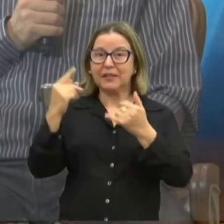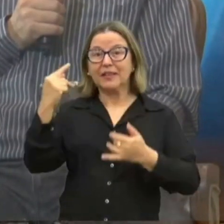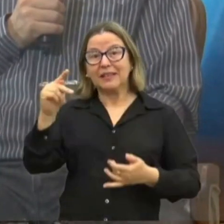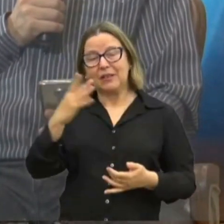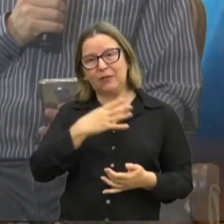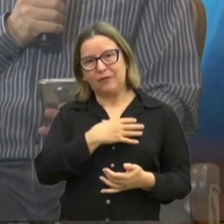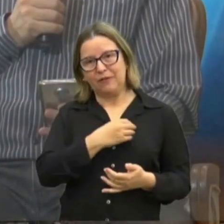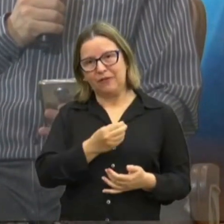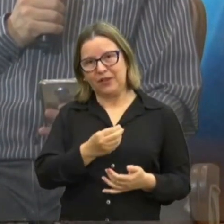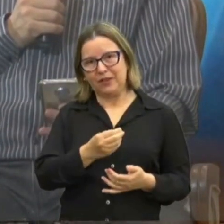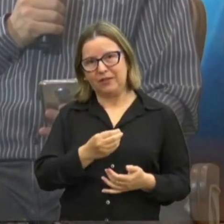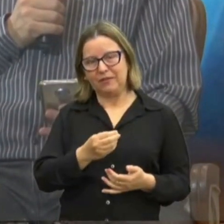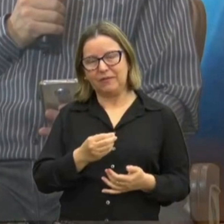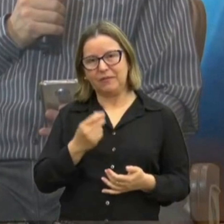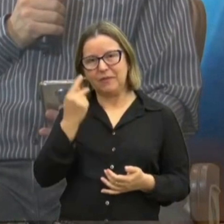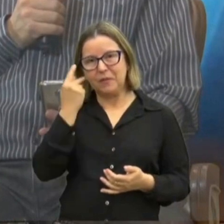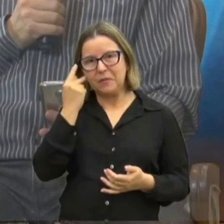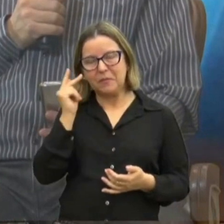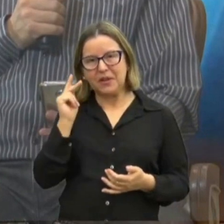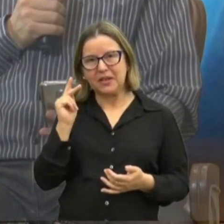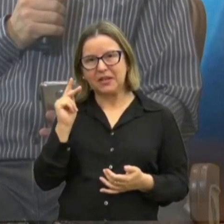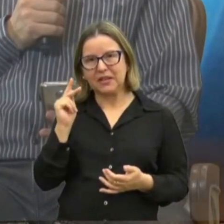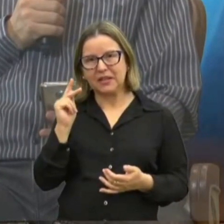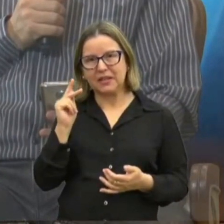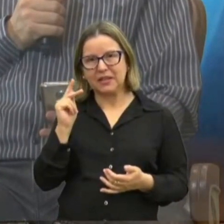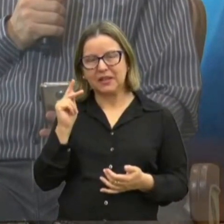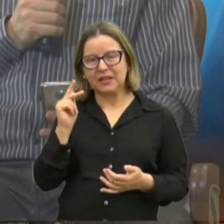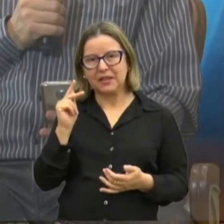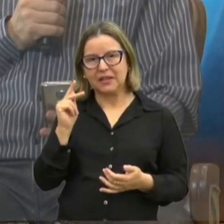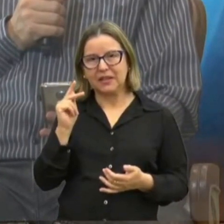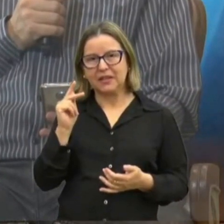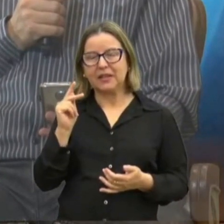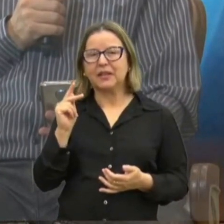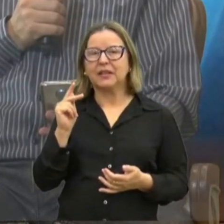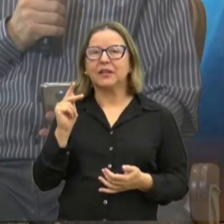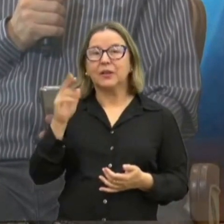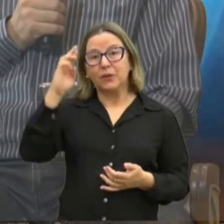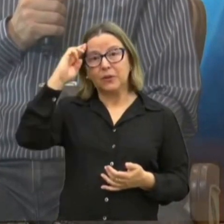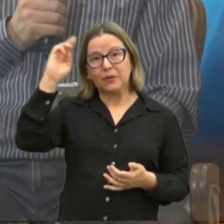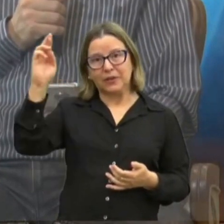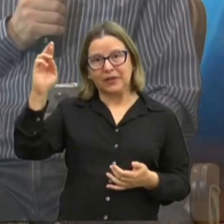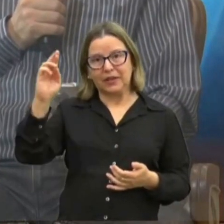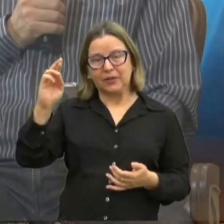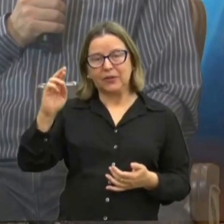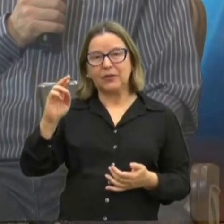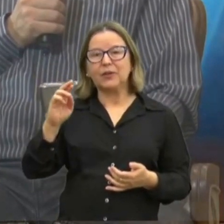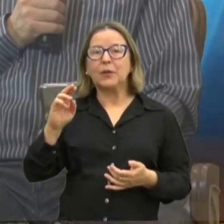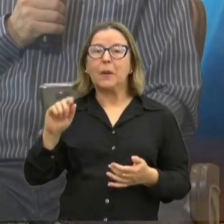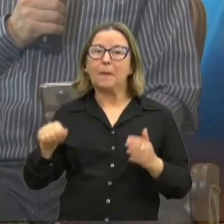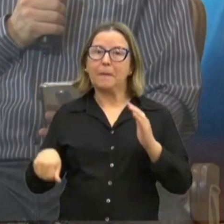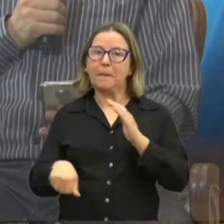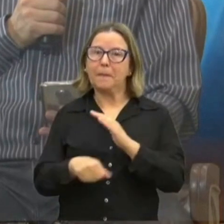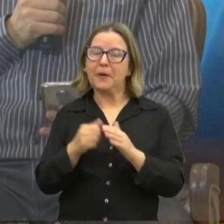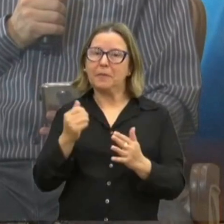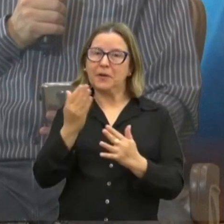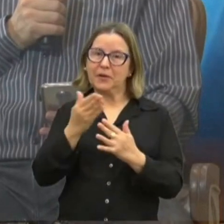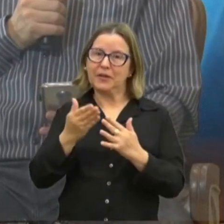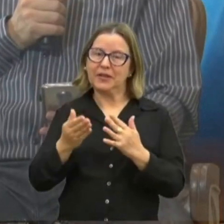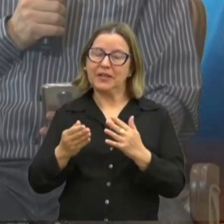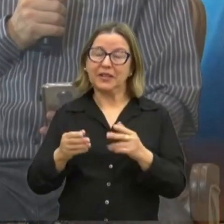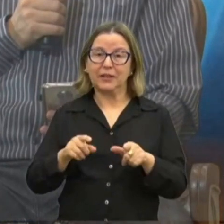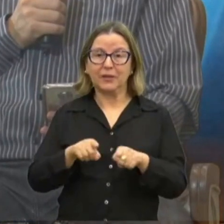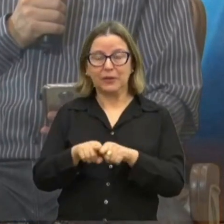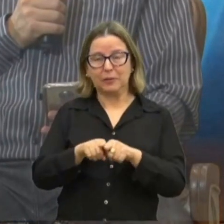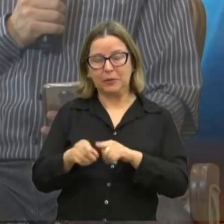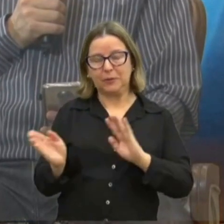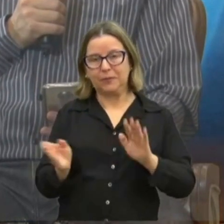Filho, a fim de que ele seja o primogênito entre muitos irmãos. E aos que